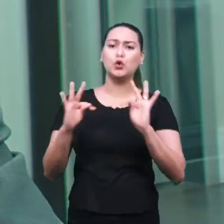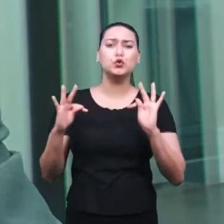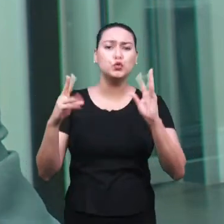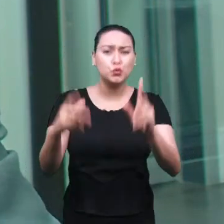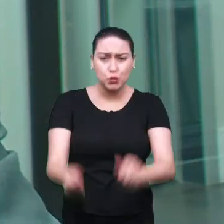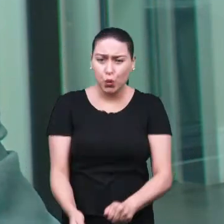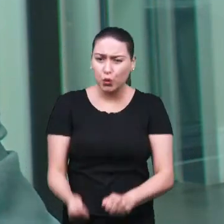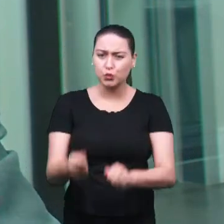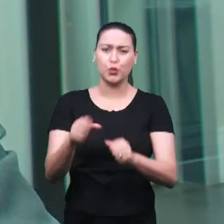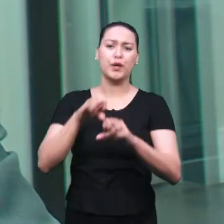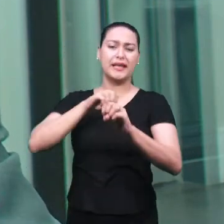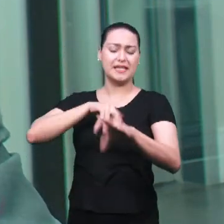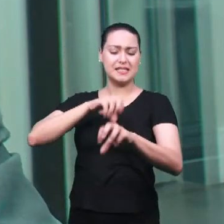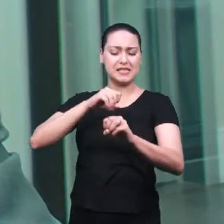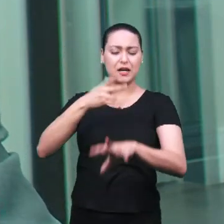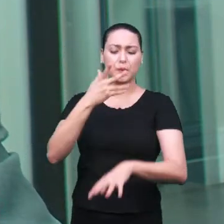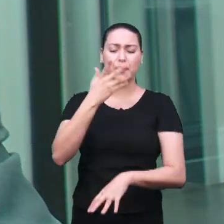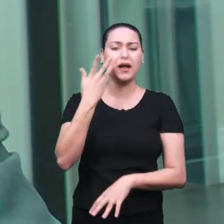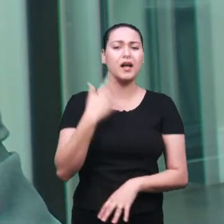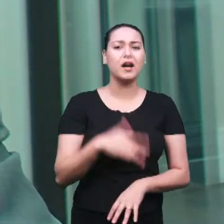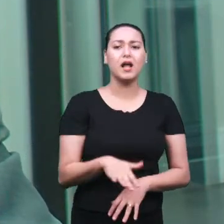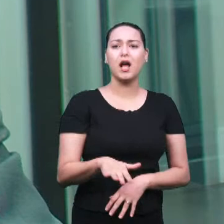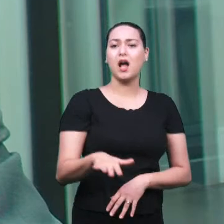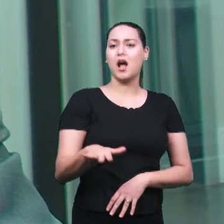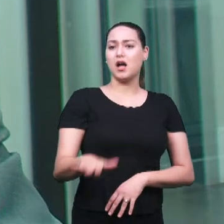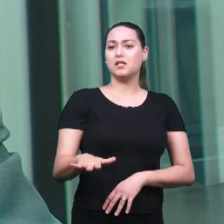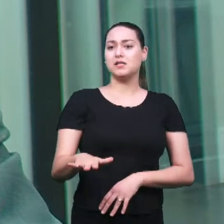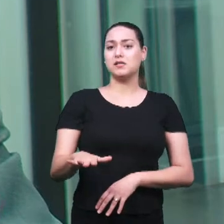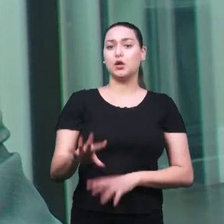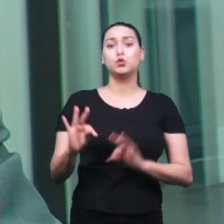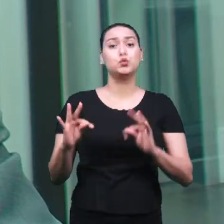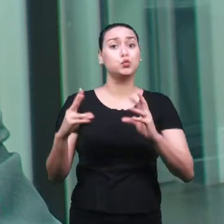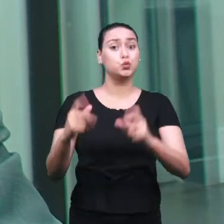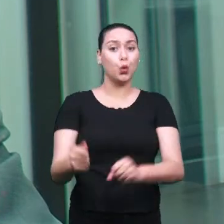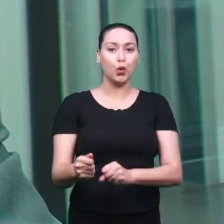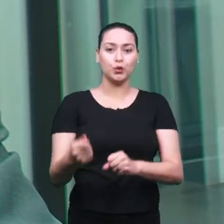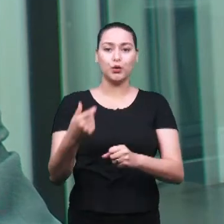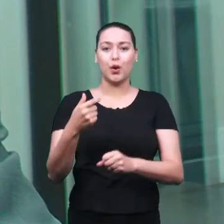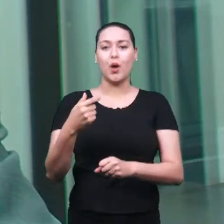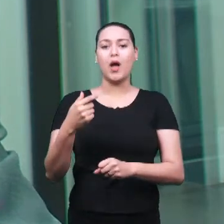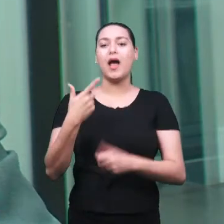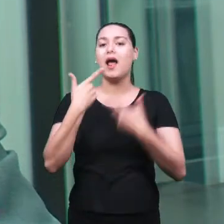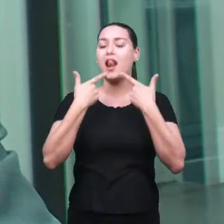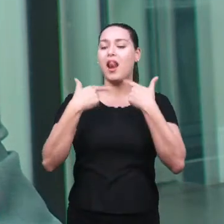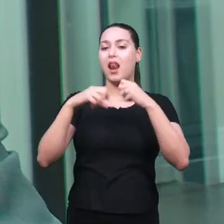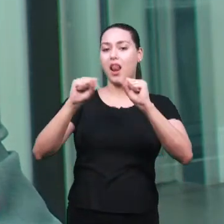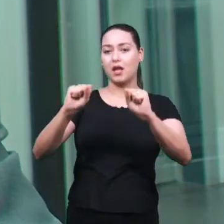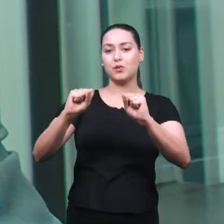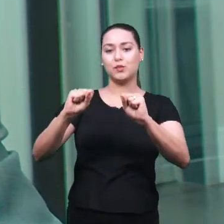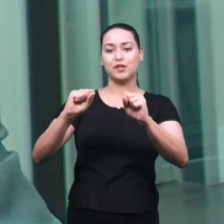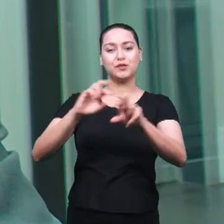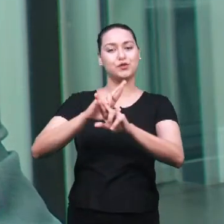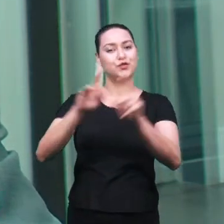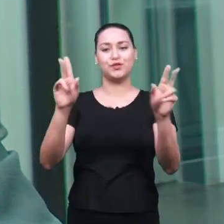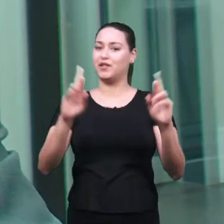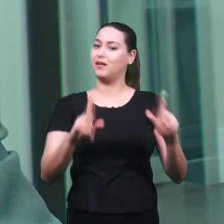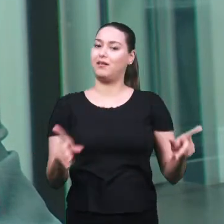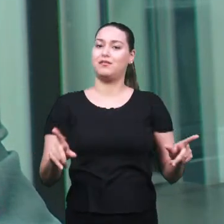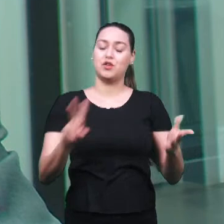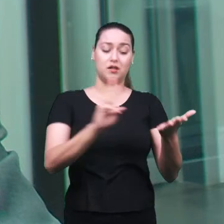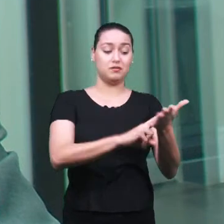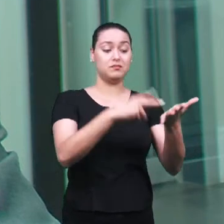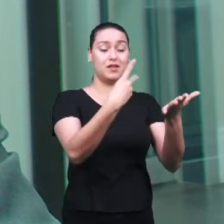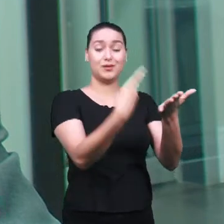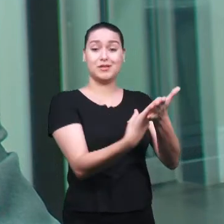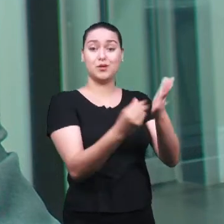das classes, né? A aula das classes. Nós temos um trabalho muito interessante de tradução dos louvores. Nós temos um repertório